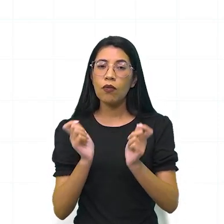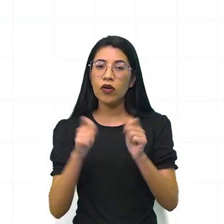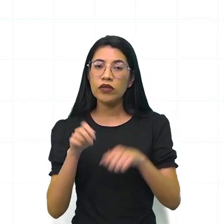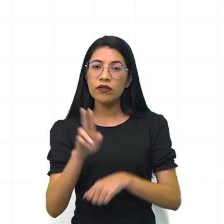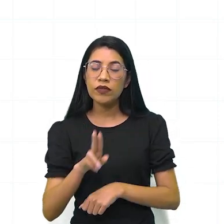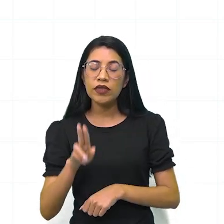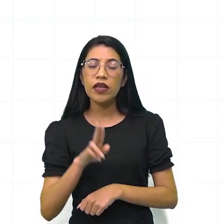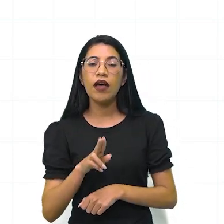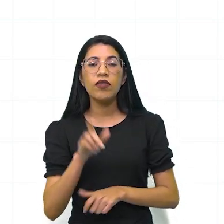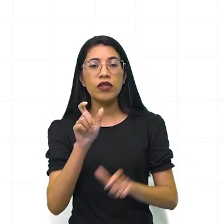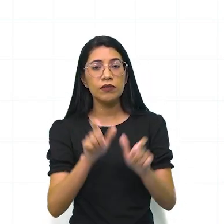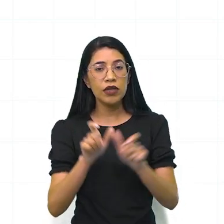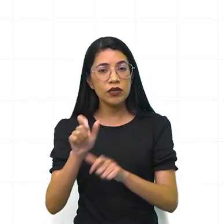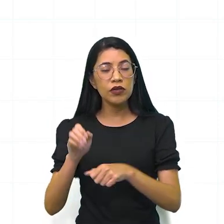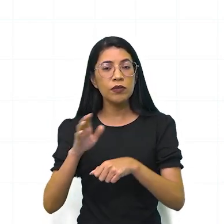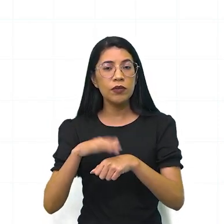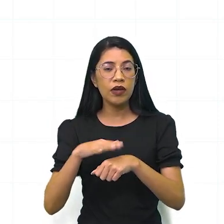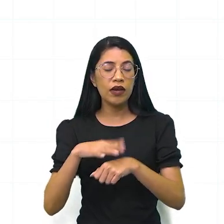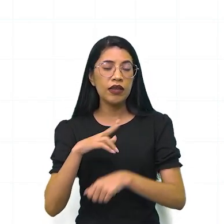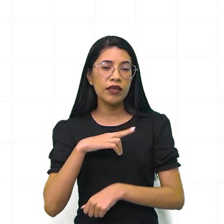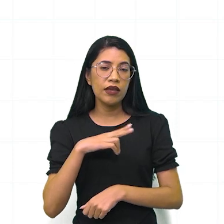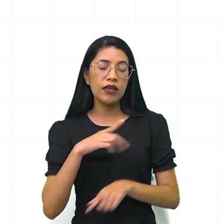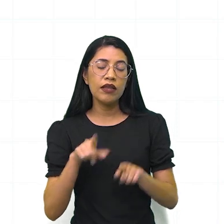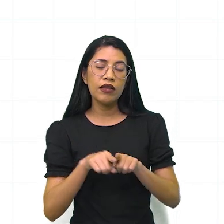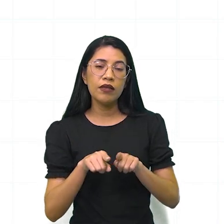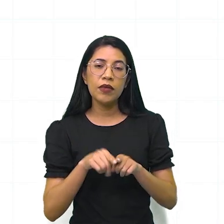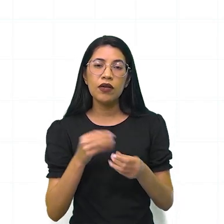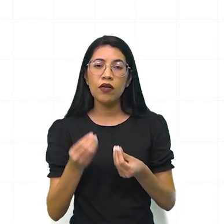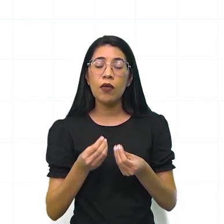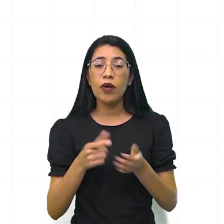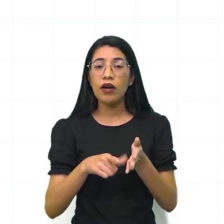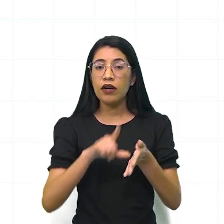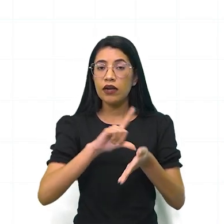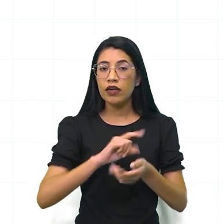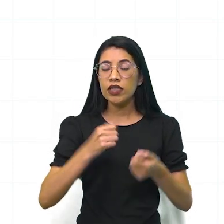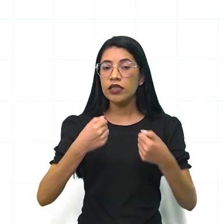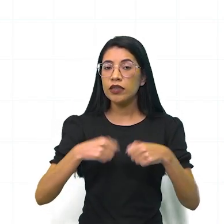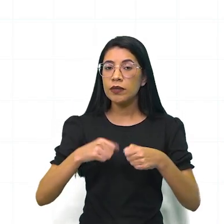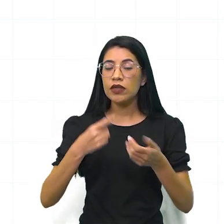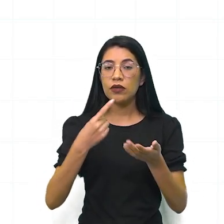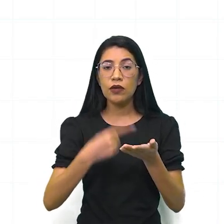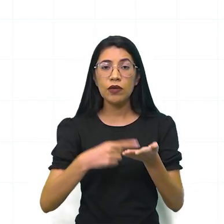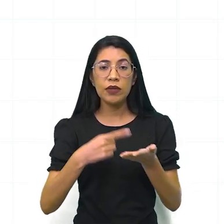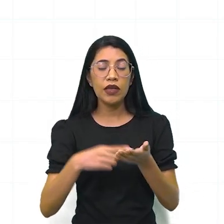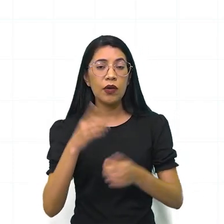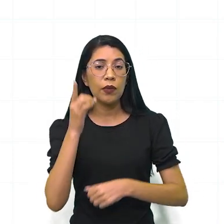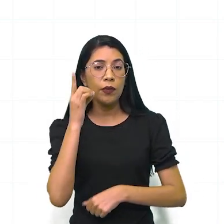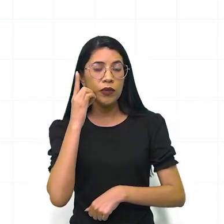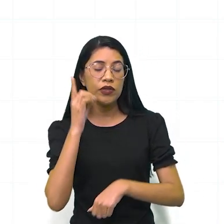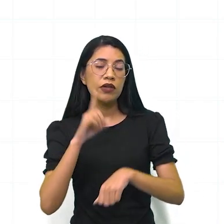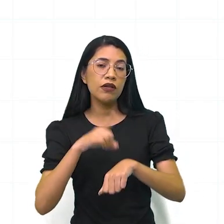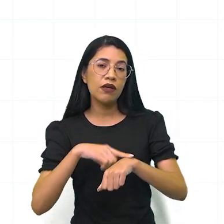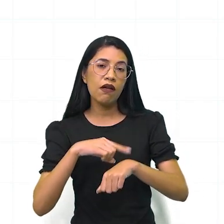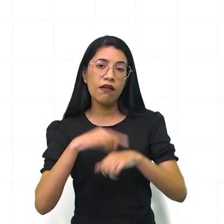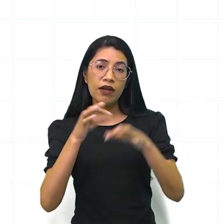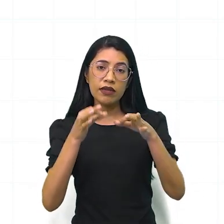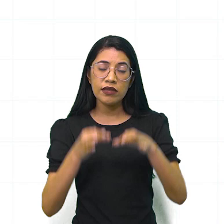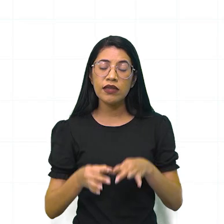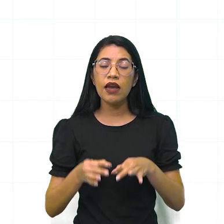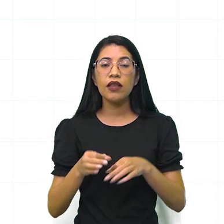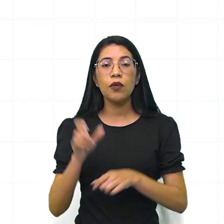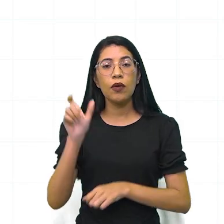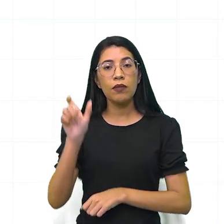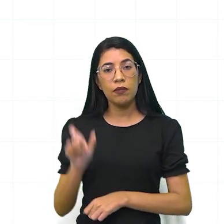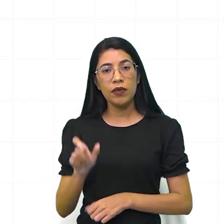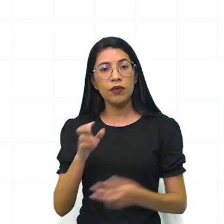e proprietários, prévia coordenação de dias e horários com os